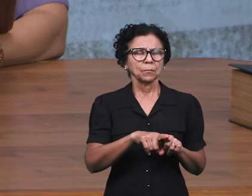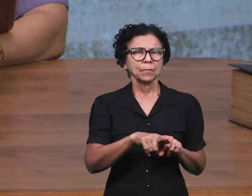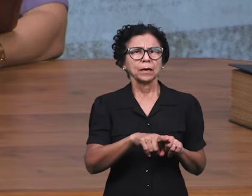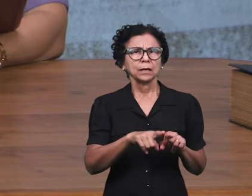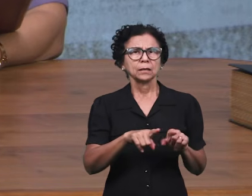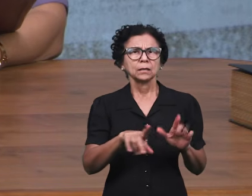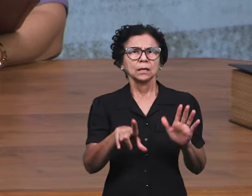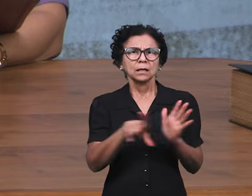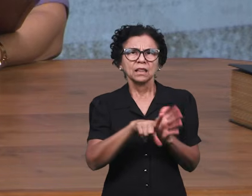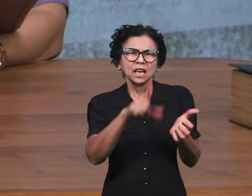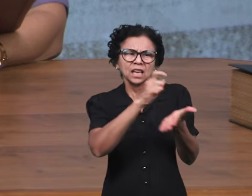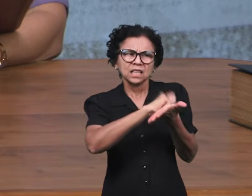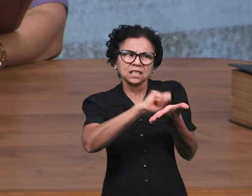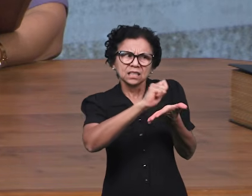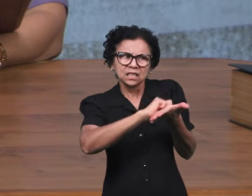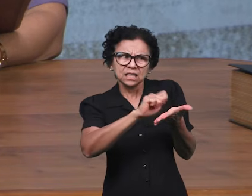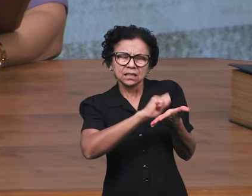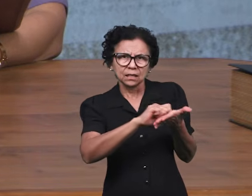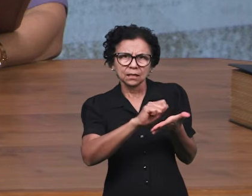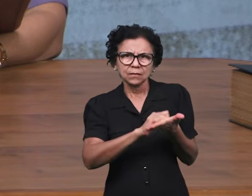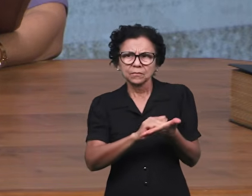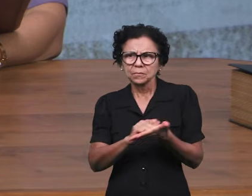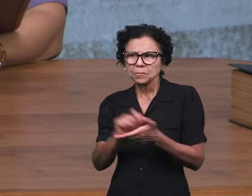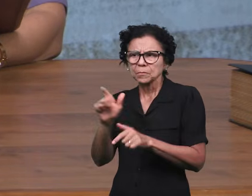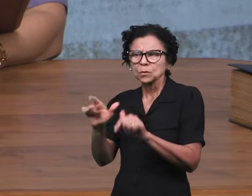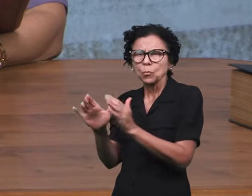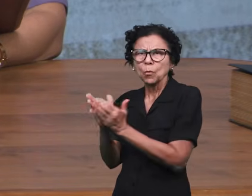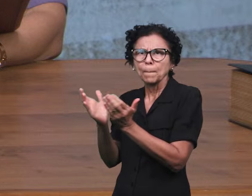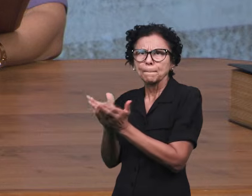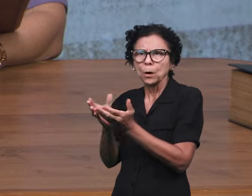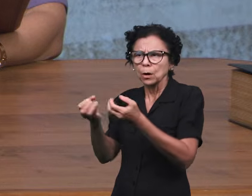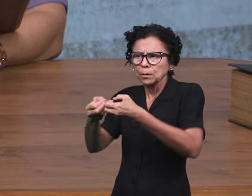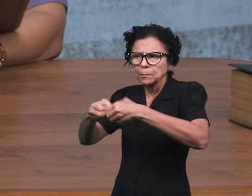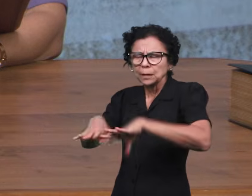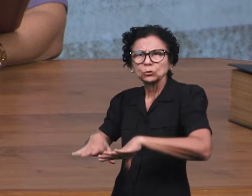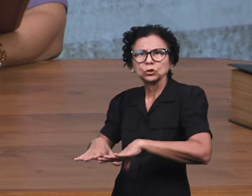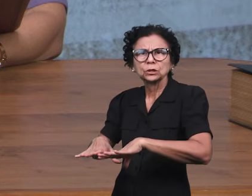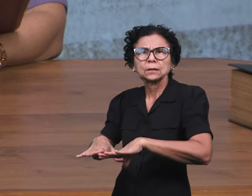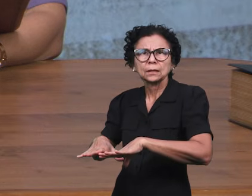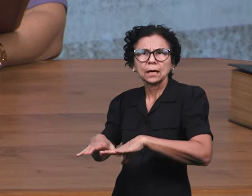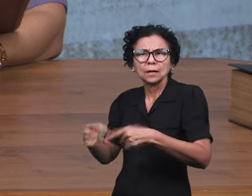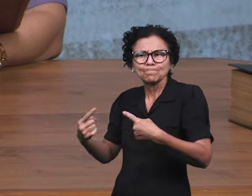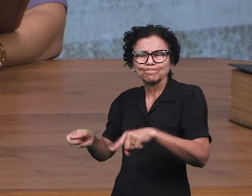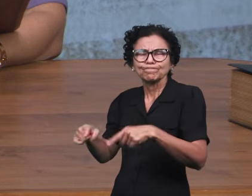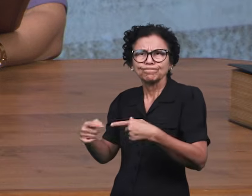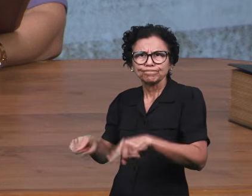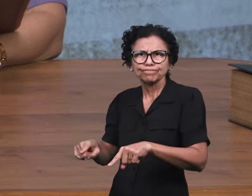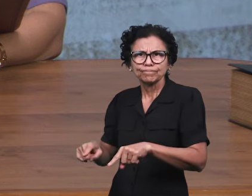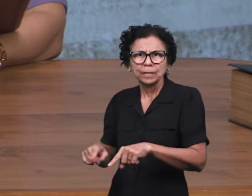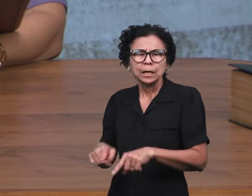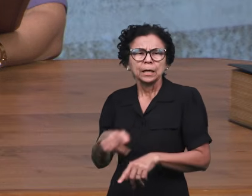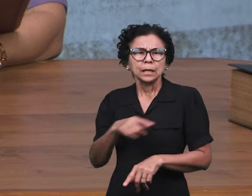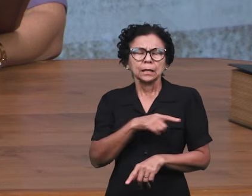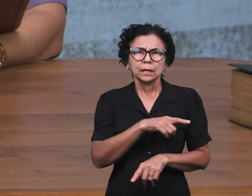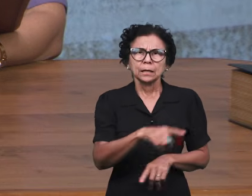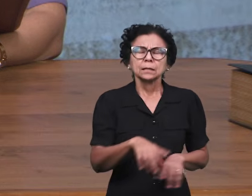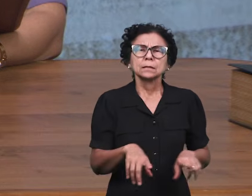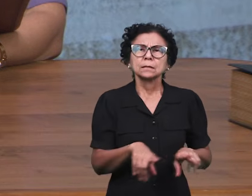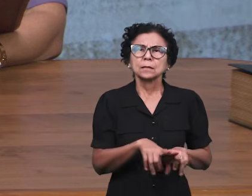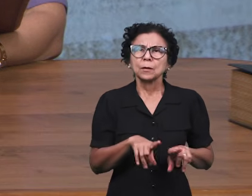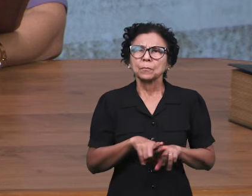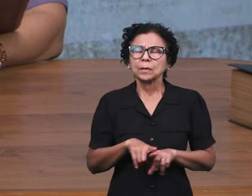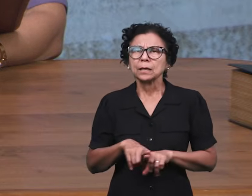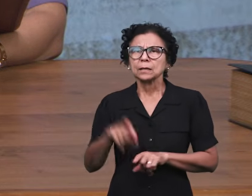para prejudicarem os pobres em juízo e para arrebatarem o direito